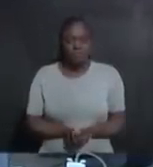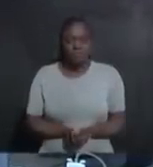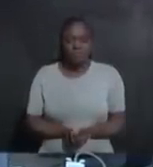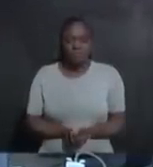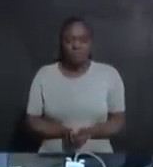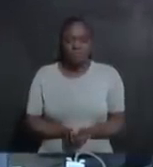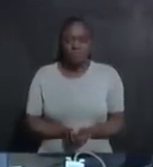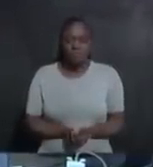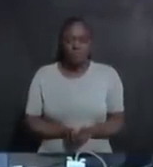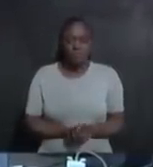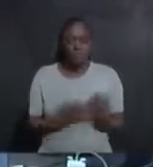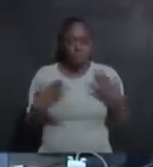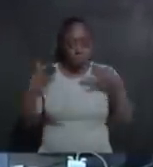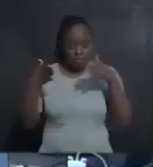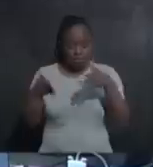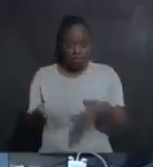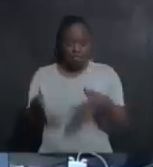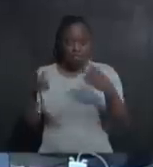chega num lugar,